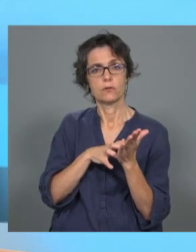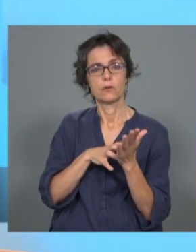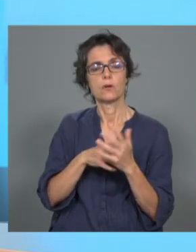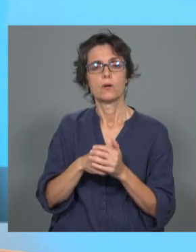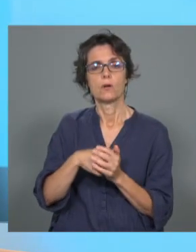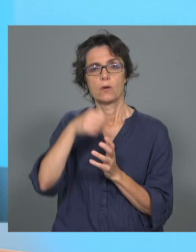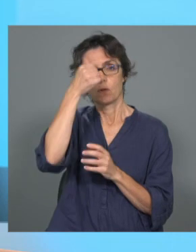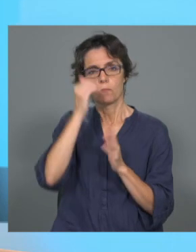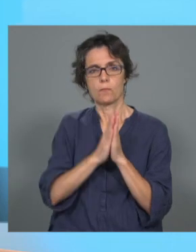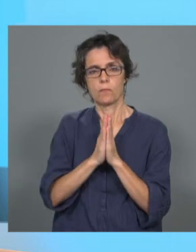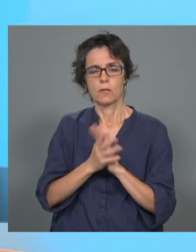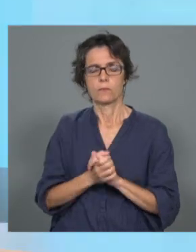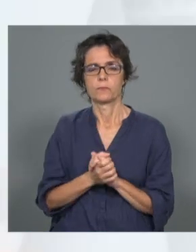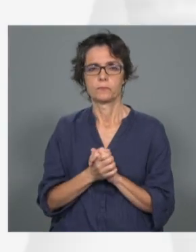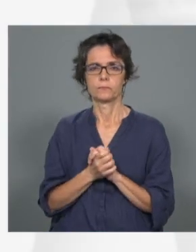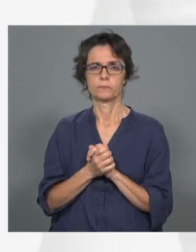domingo.